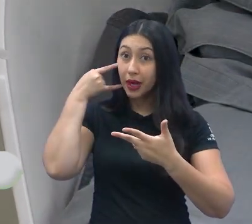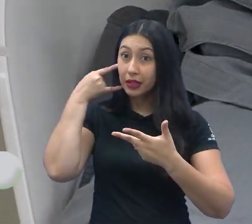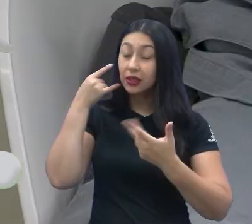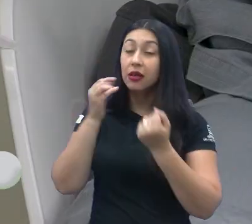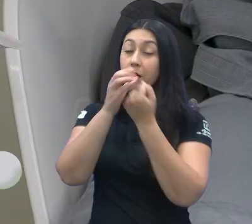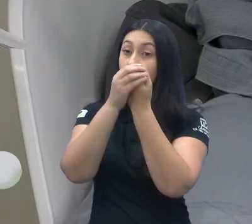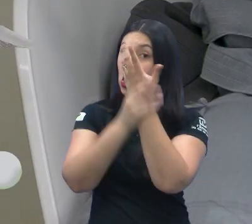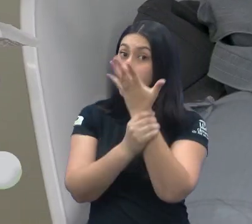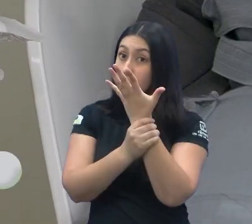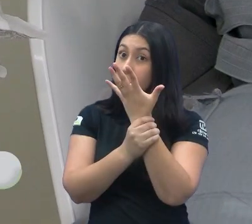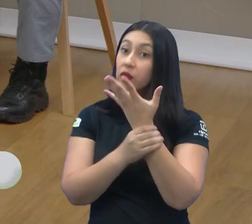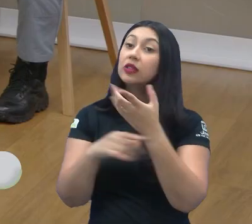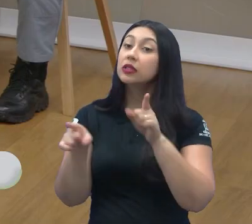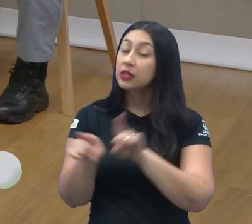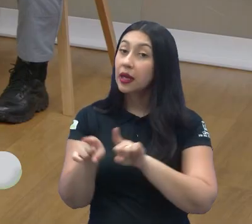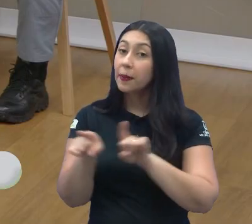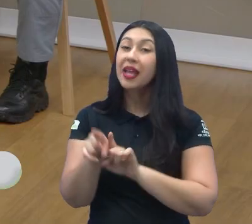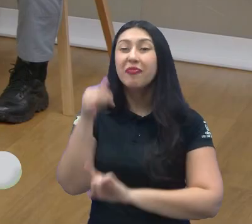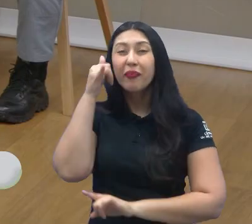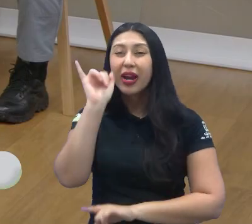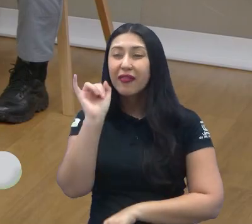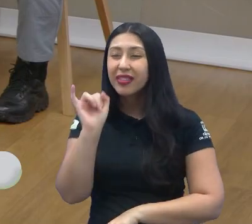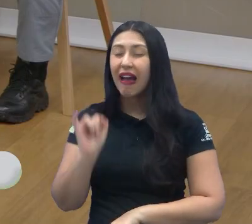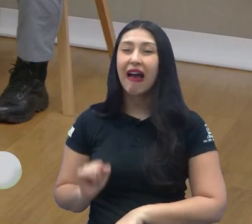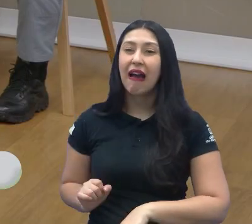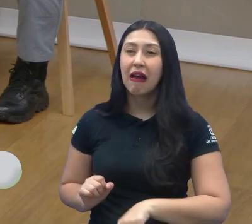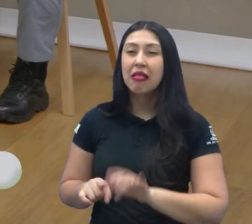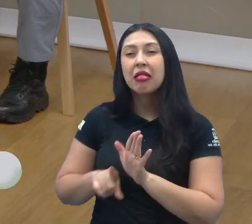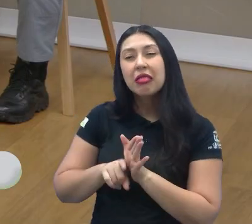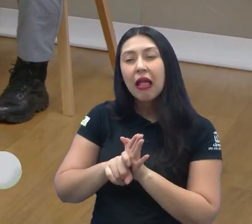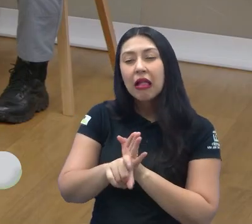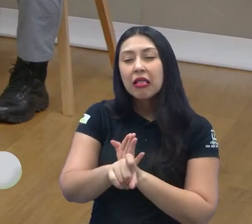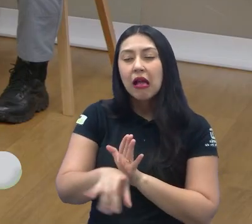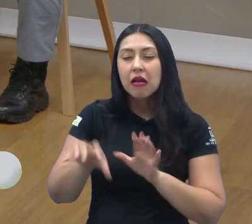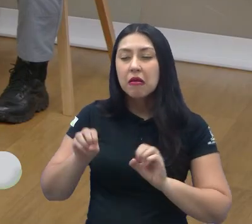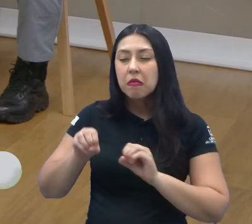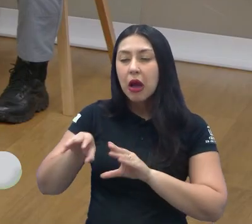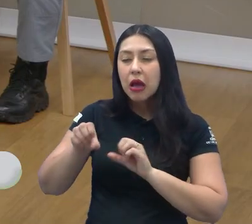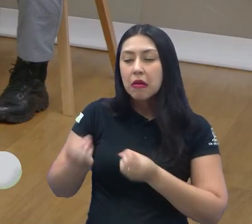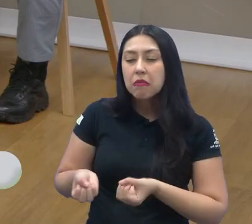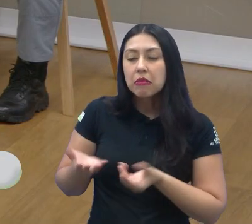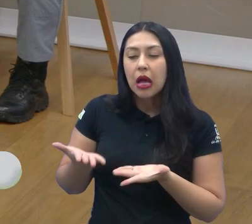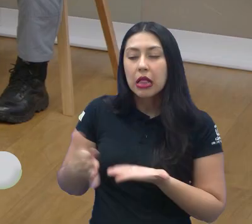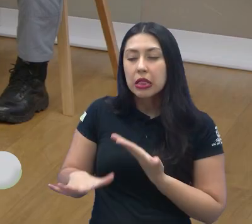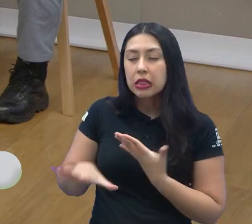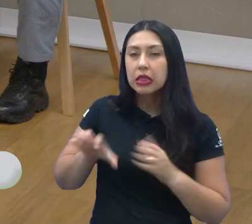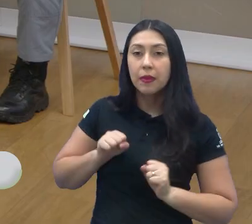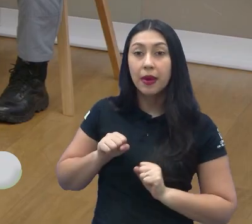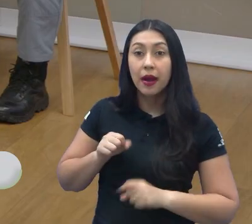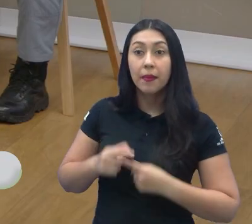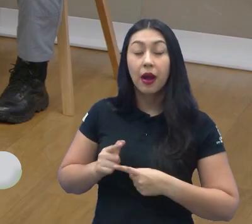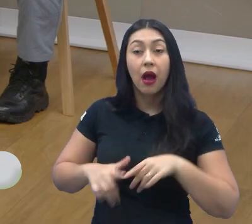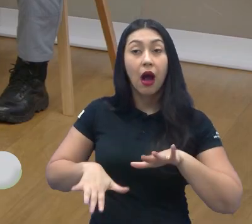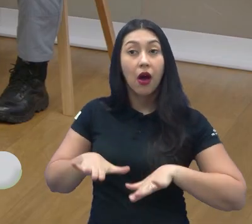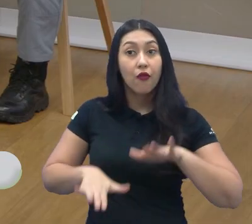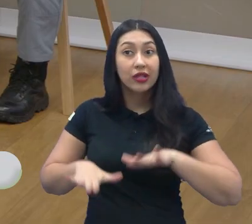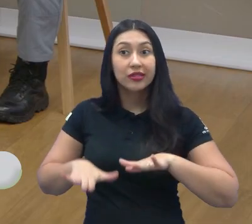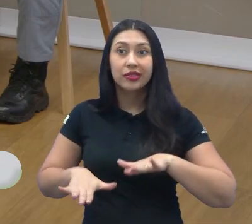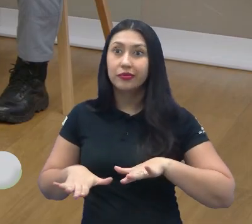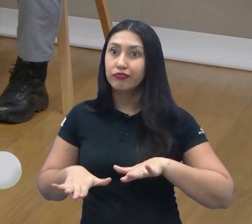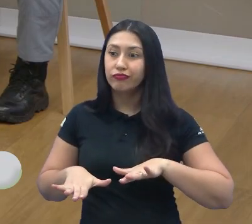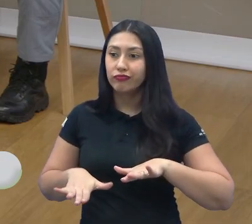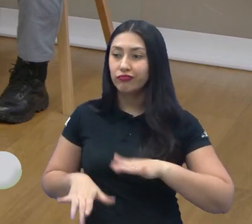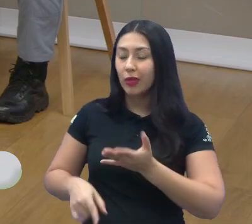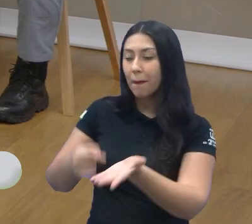evitar contaminação cruzada. Então, por vezes, a pessoa está ali machucada, criança, né? E você tem algum corte na sua mão, algo do tipo, não trocar